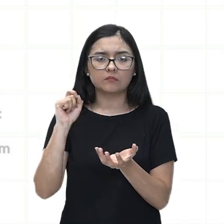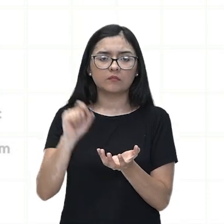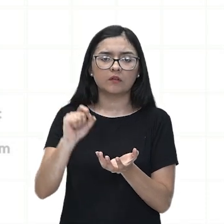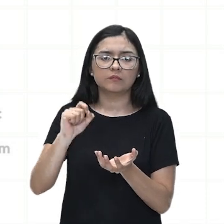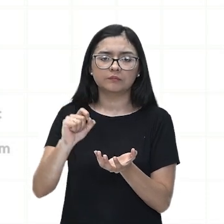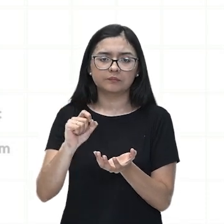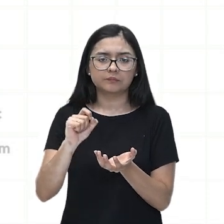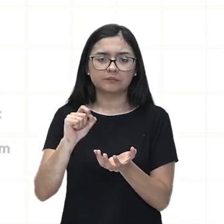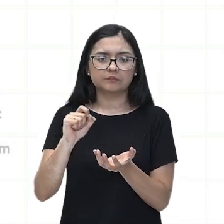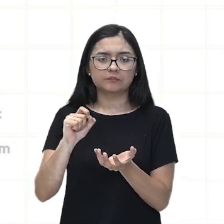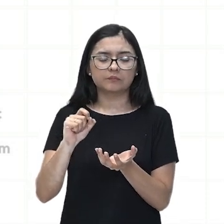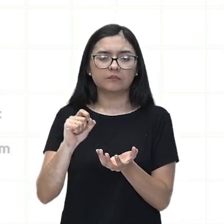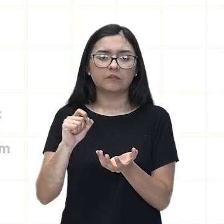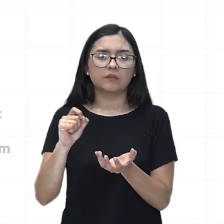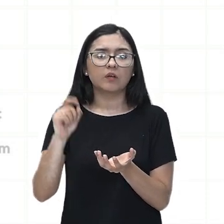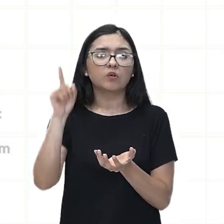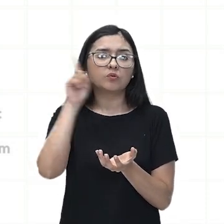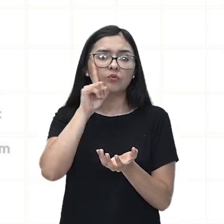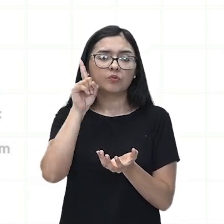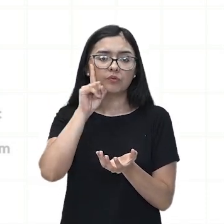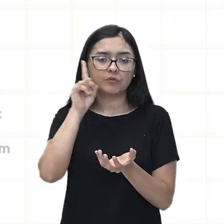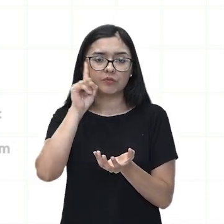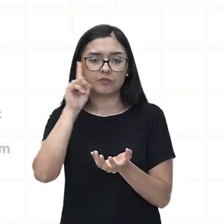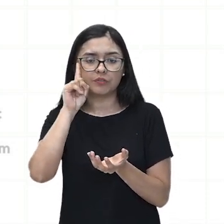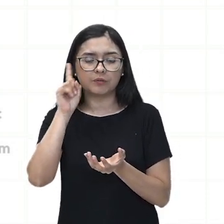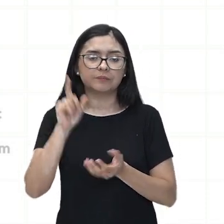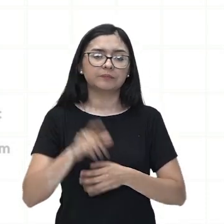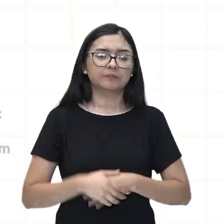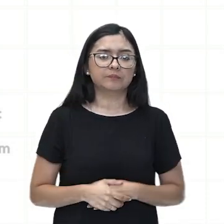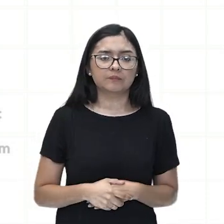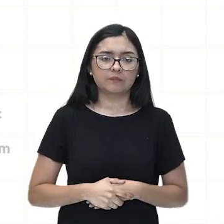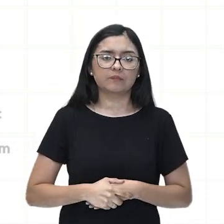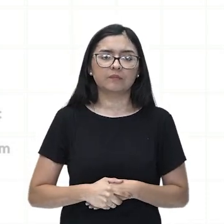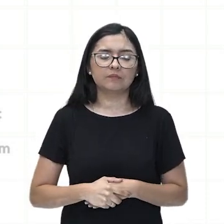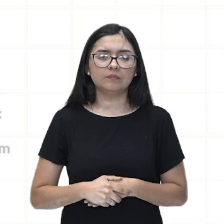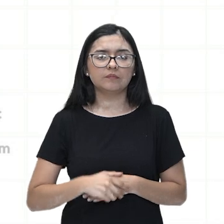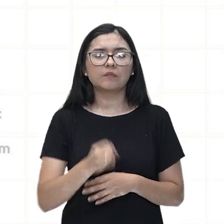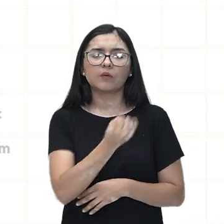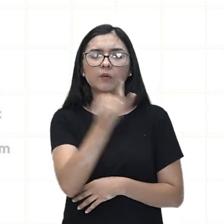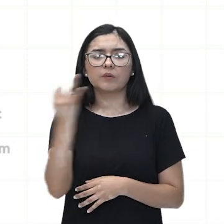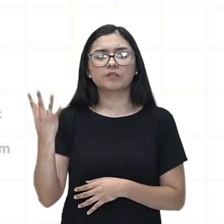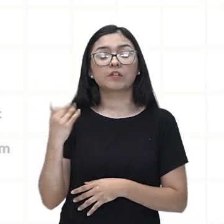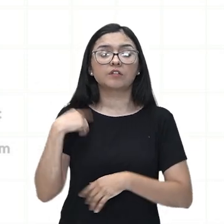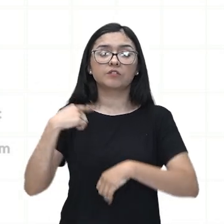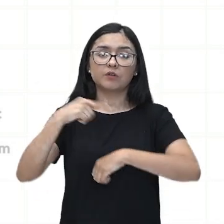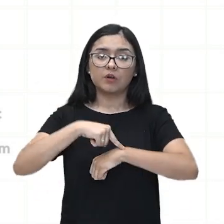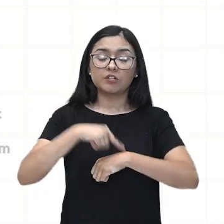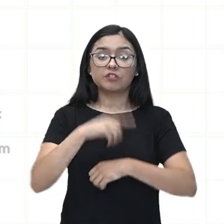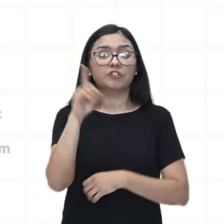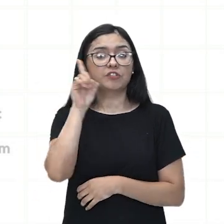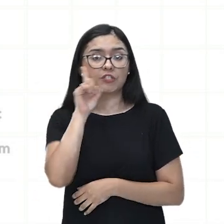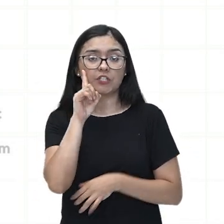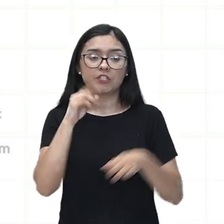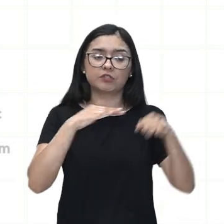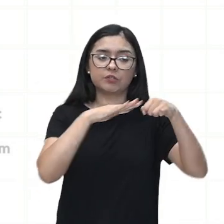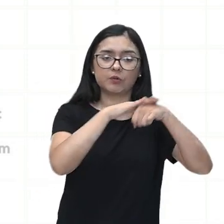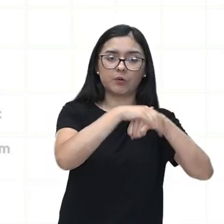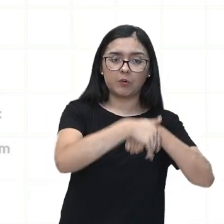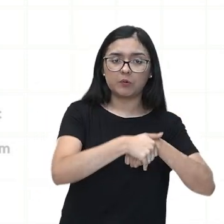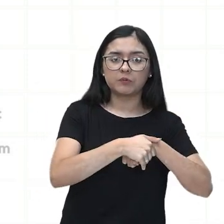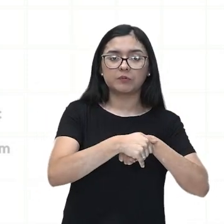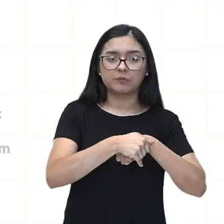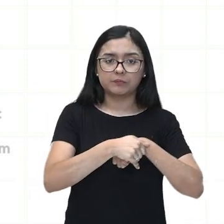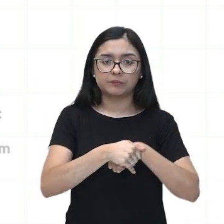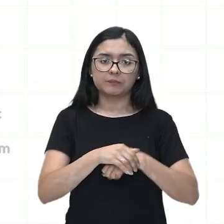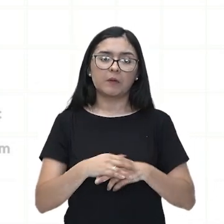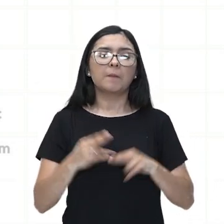tenhamos dias com a mesma quantidade de horas, dias e noites, certo? Então, por isso que o nome